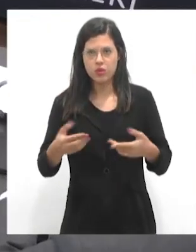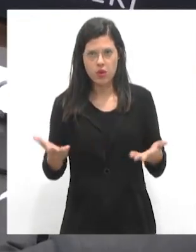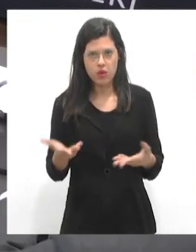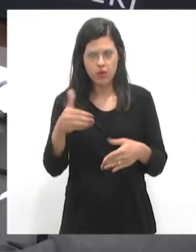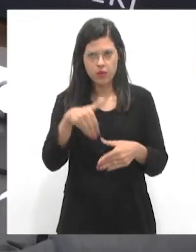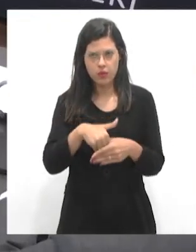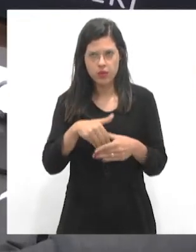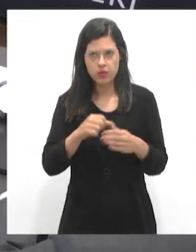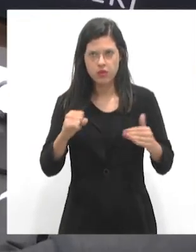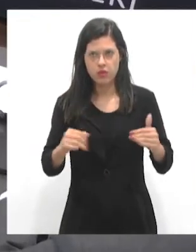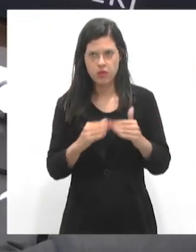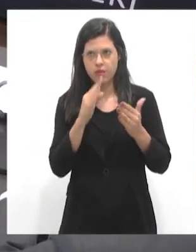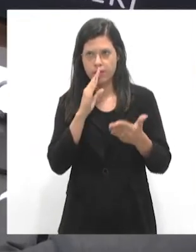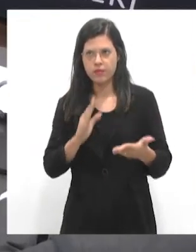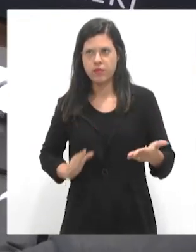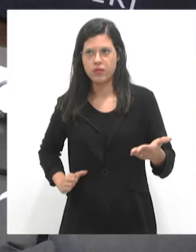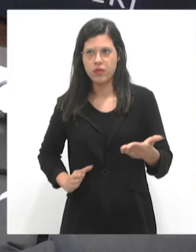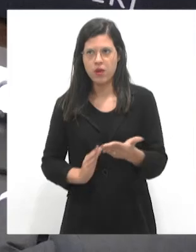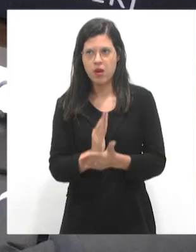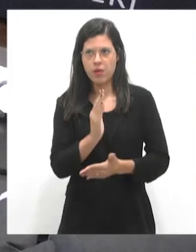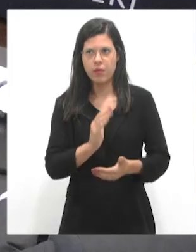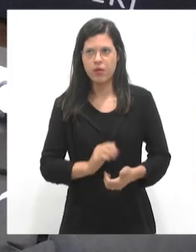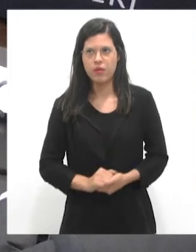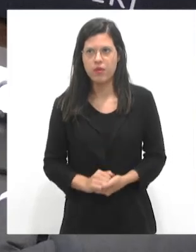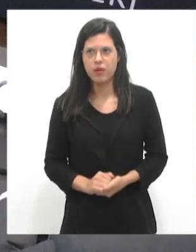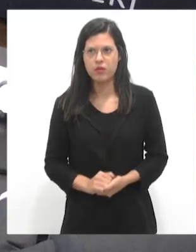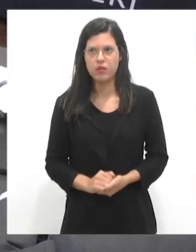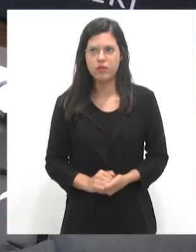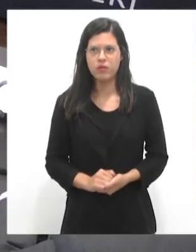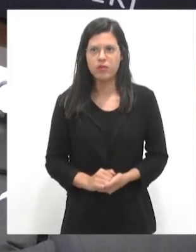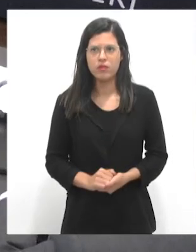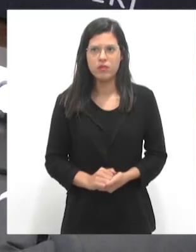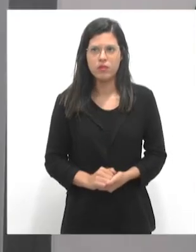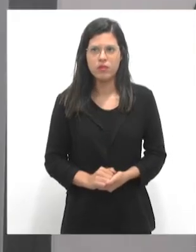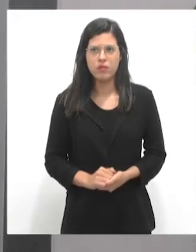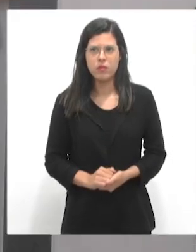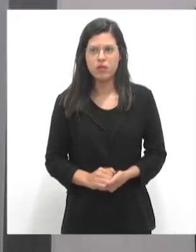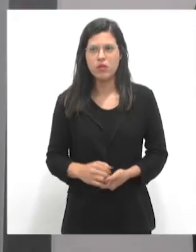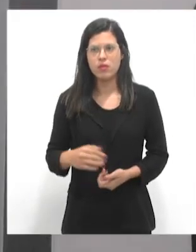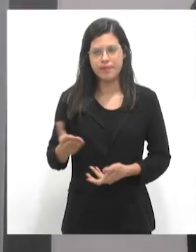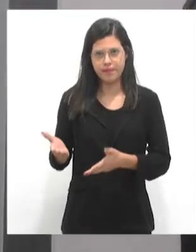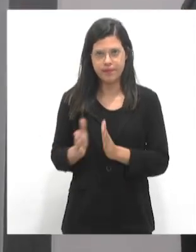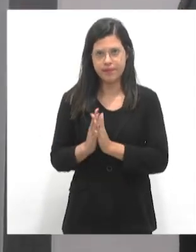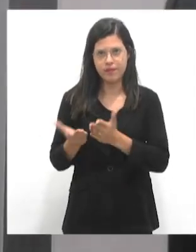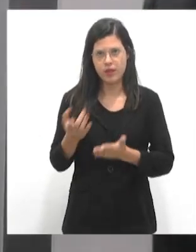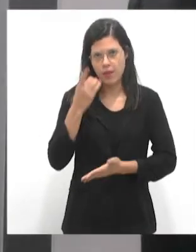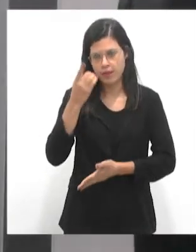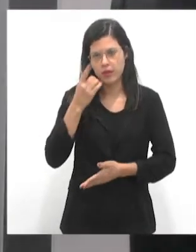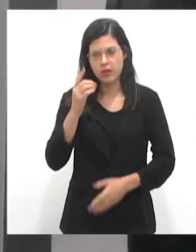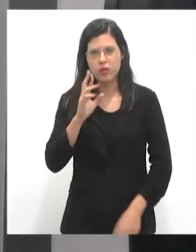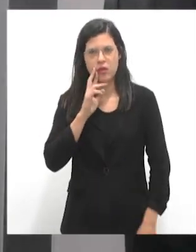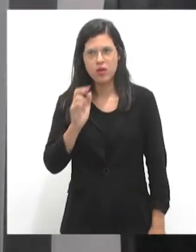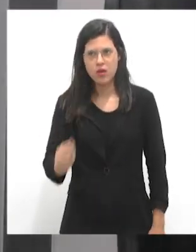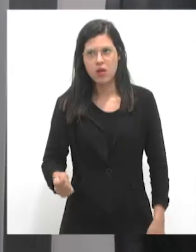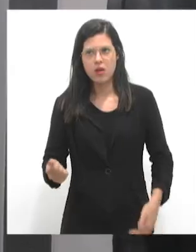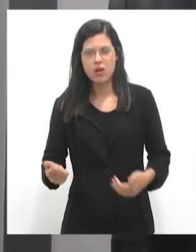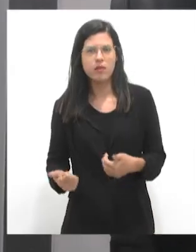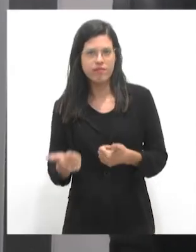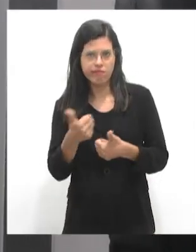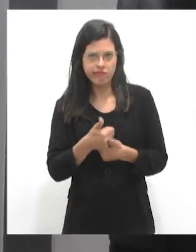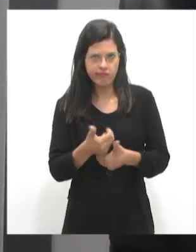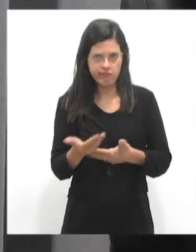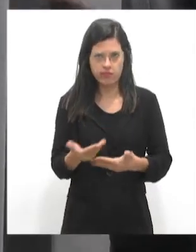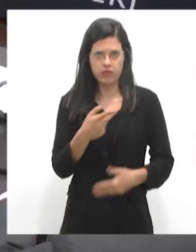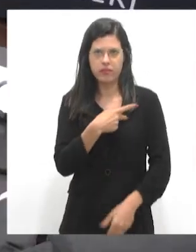em votação, os senhores que aprovam permaneçam como estão. Aprovado. Por favor, deputado Rodrigo Amorim, presidente, assuma os trabalhos, por